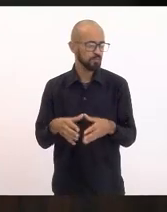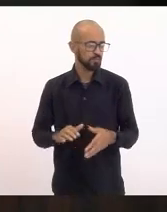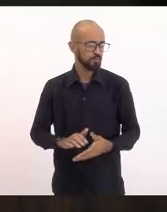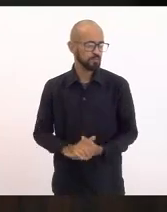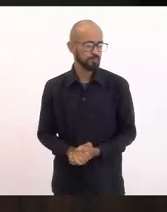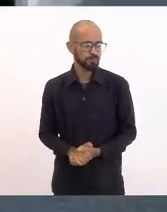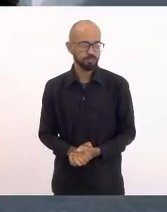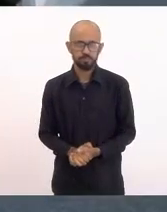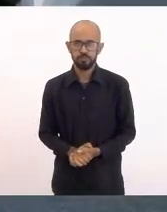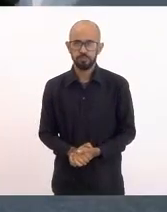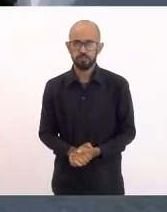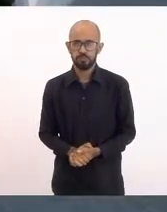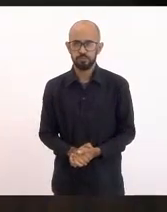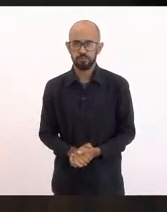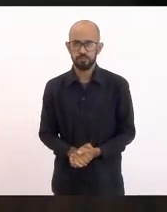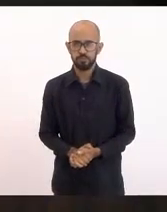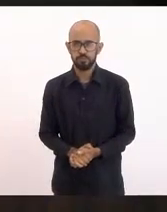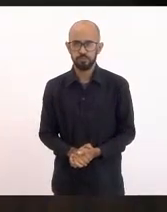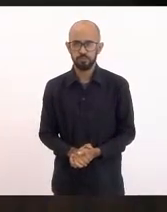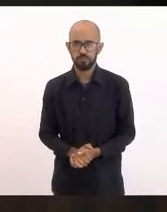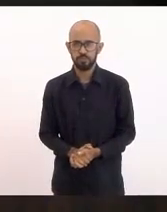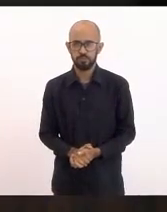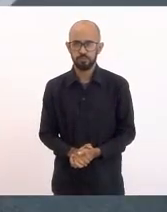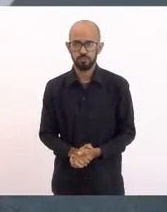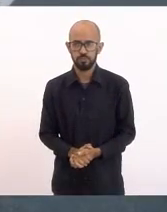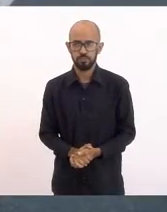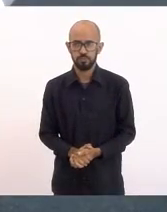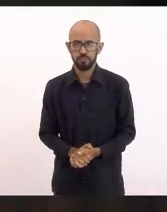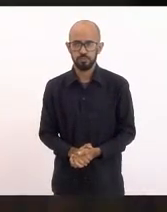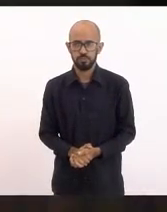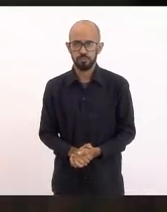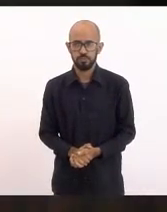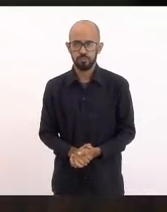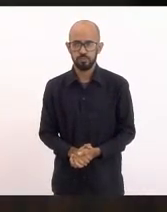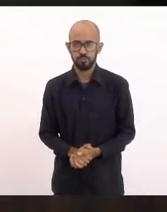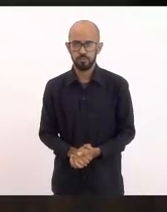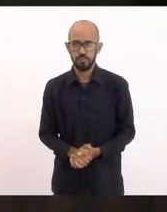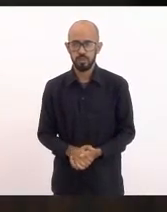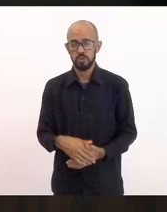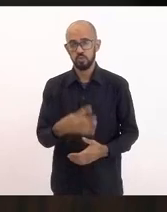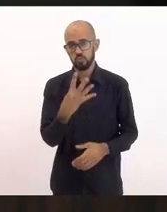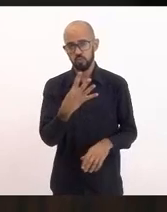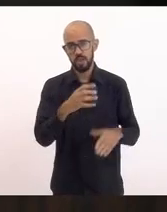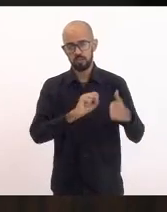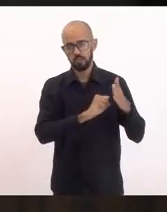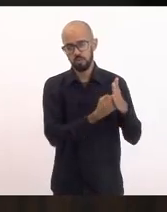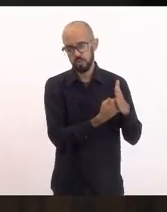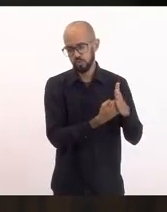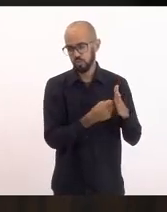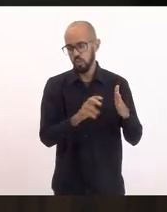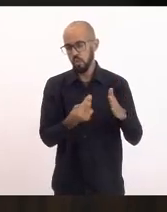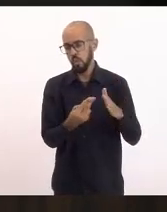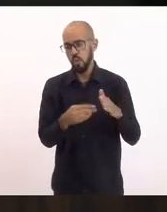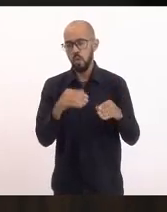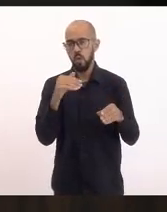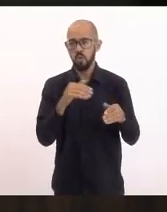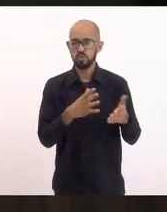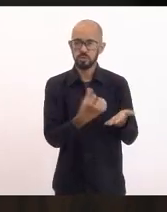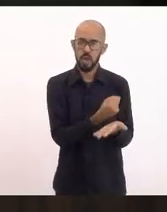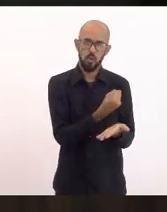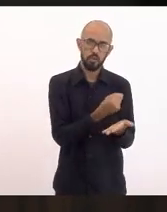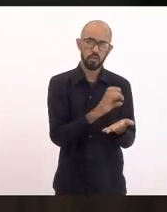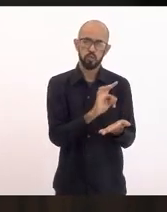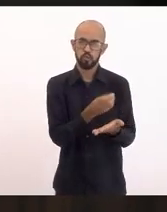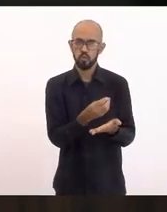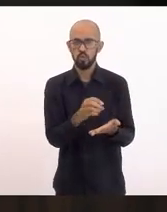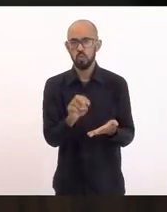agradecer as palavras... aí é o veto inteiro. Não, aí é o artigo todo, certo? Não, são os quatro vetos. Ou mantém os quatro vetos ou derruba os quatro. Quero agradecer